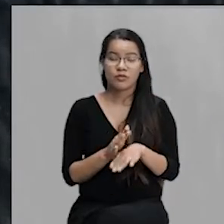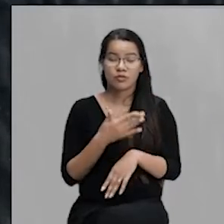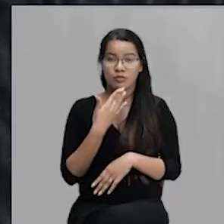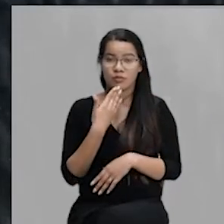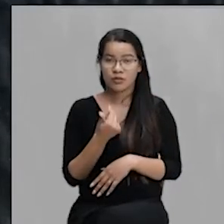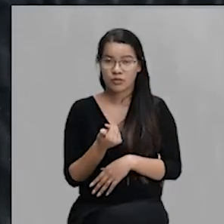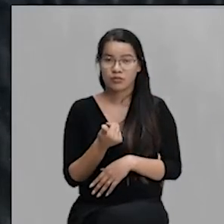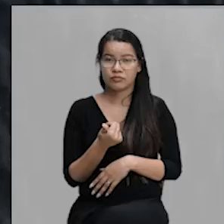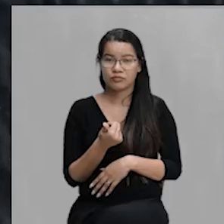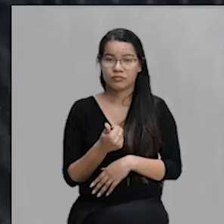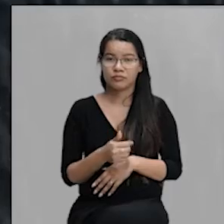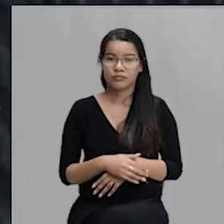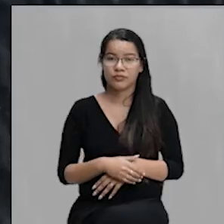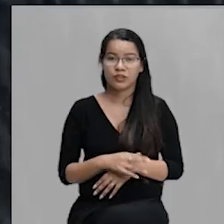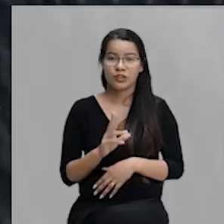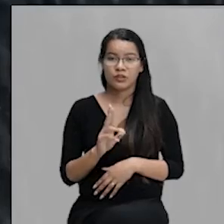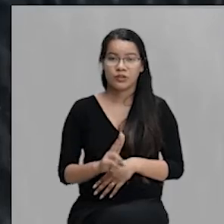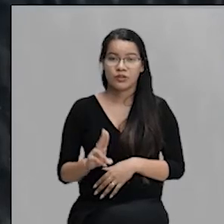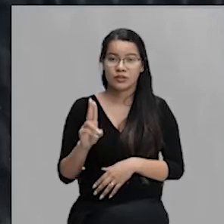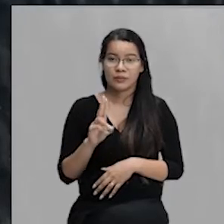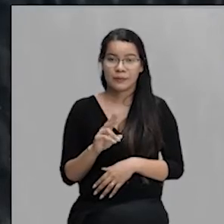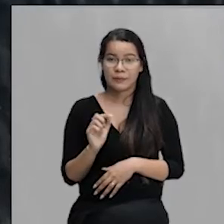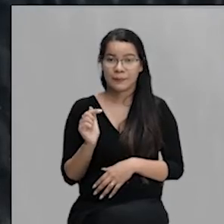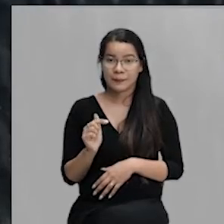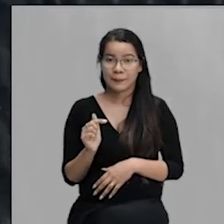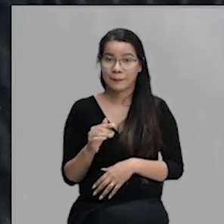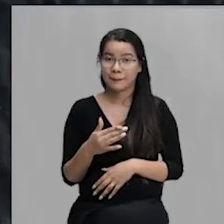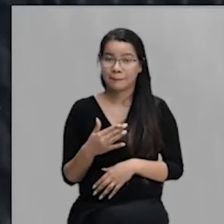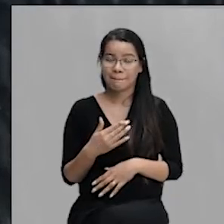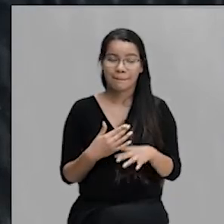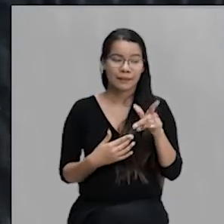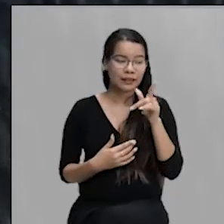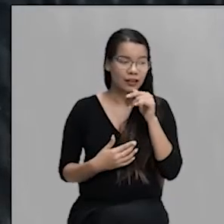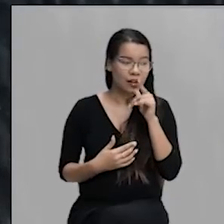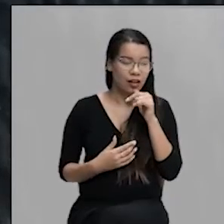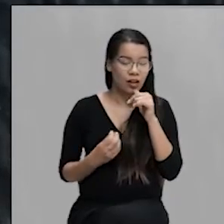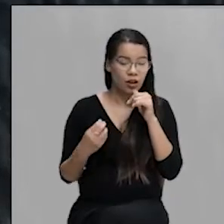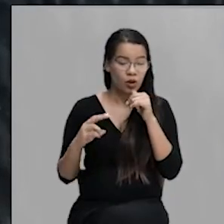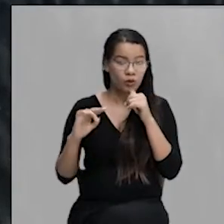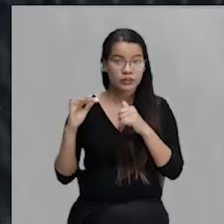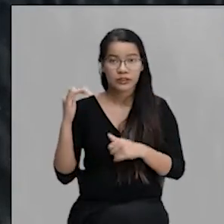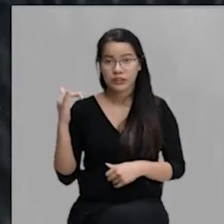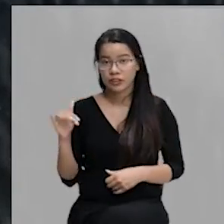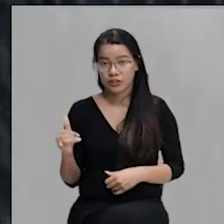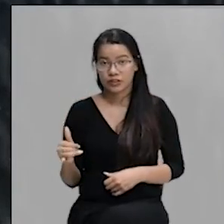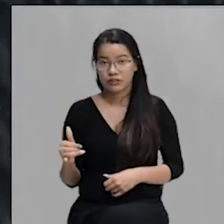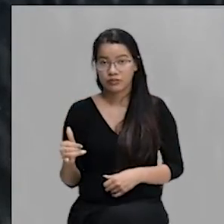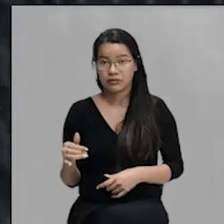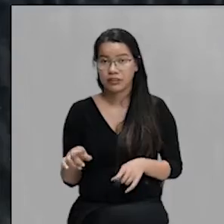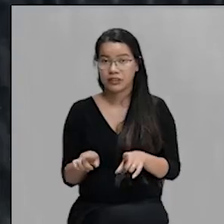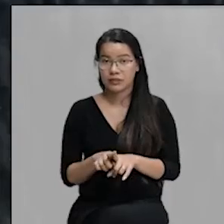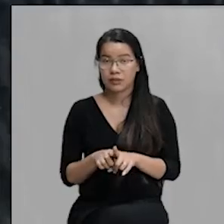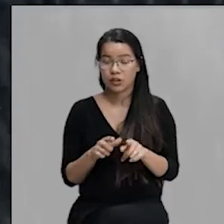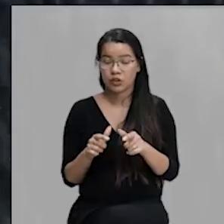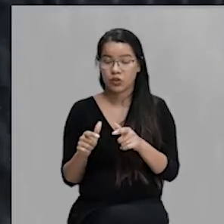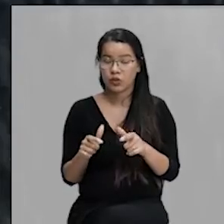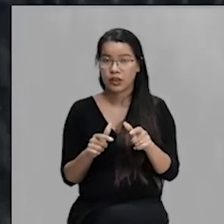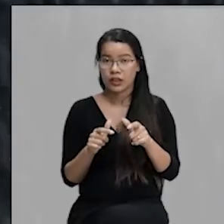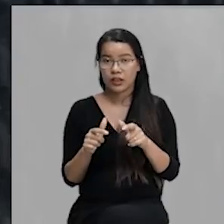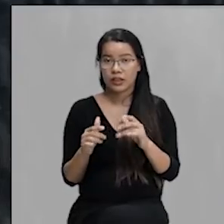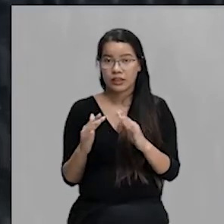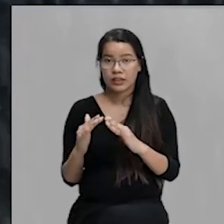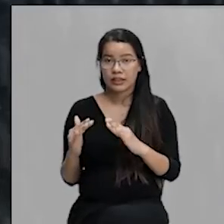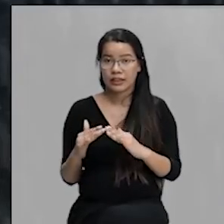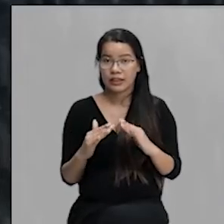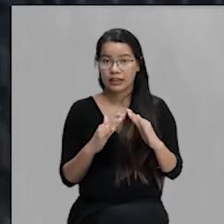nível mais razoável de utilização disso, tanto da água quanto da energia elétrica. Alguns locais, algumas casas